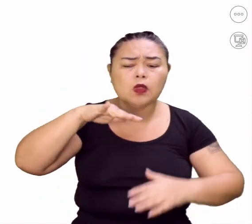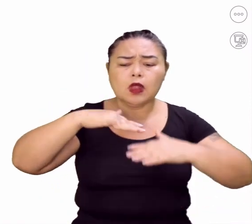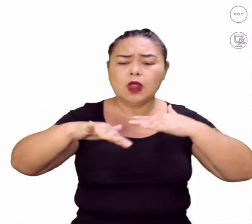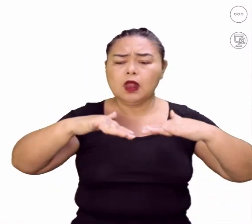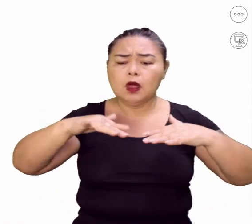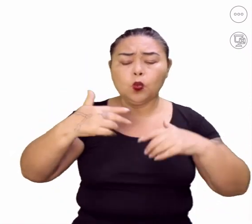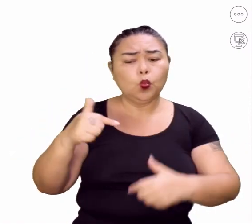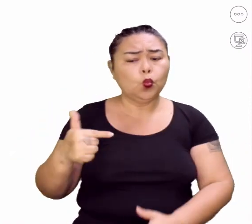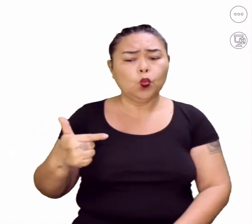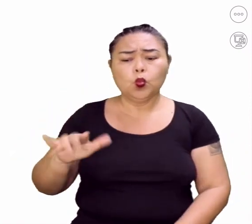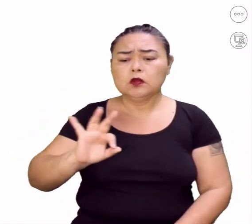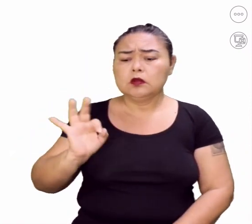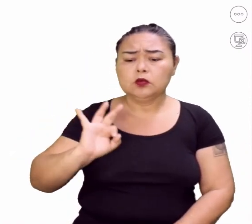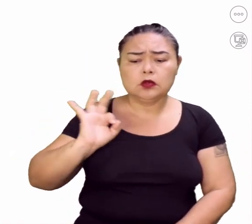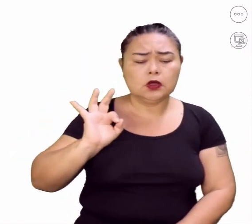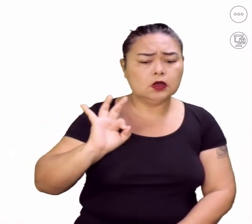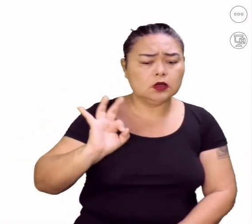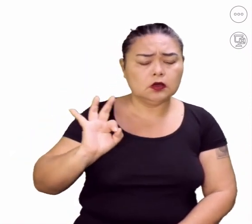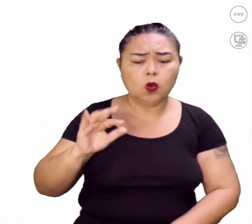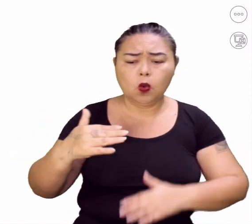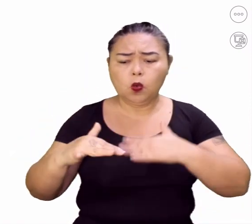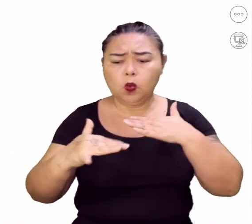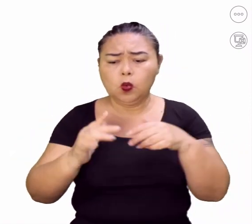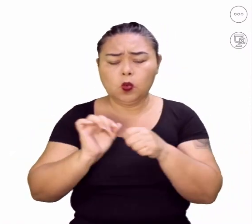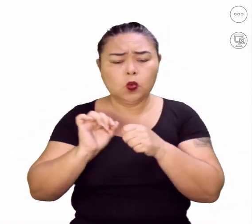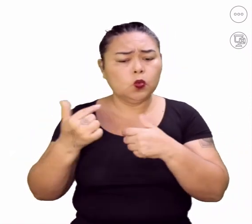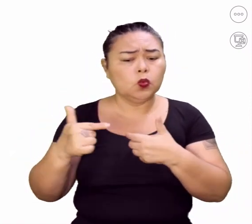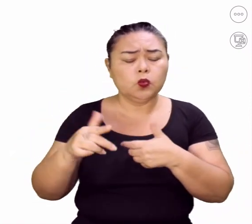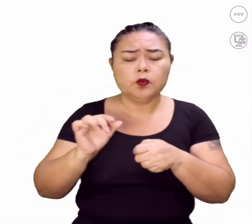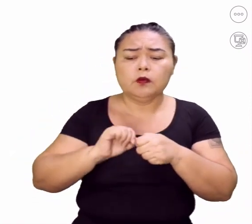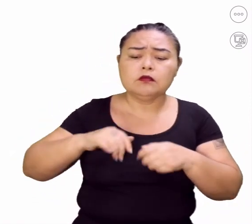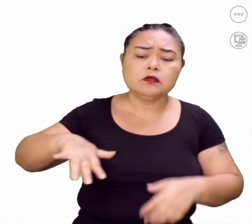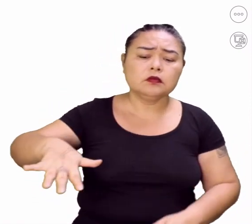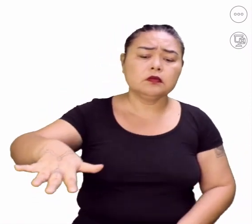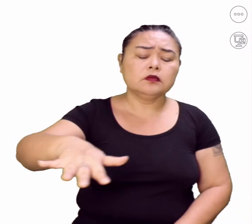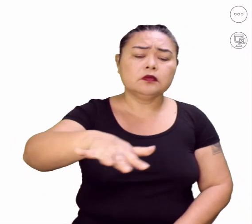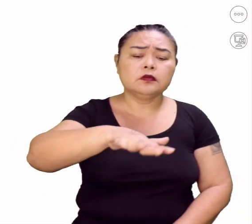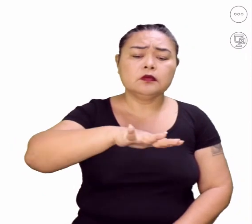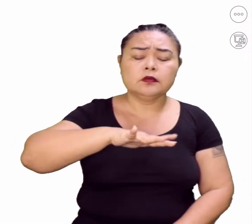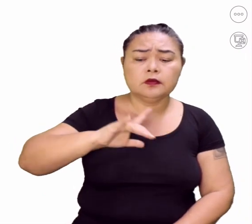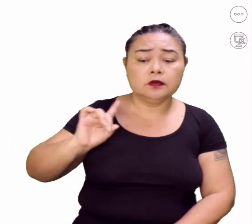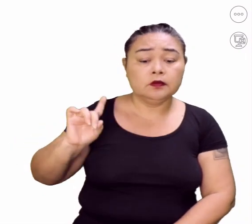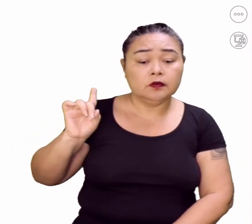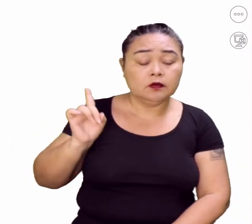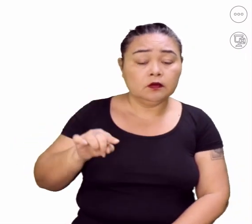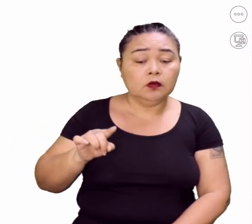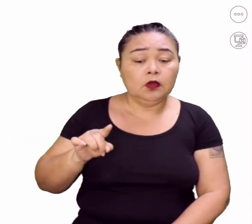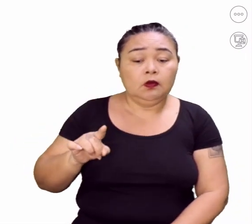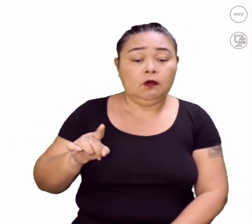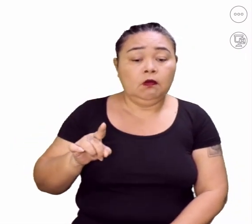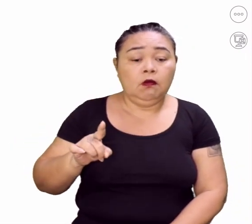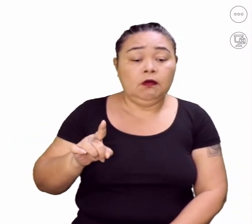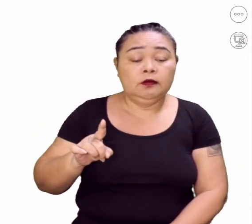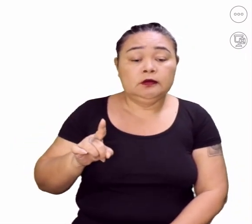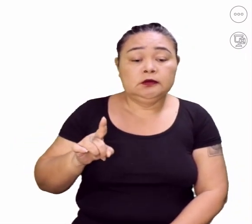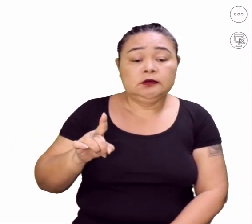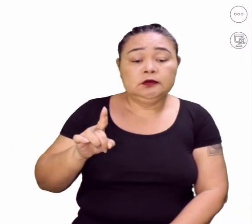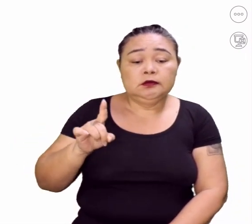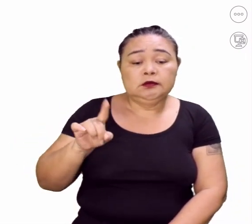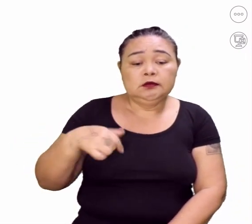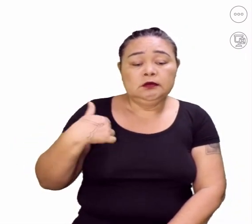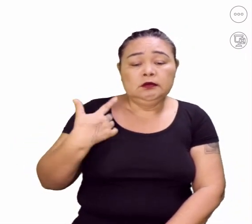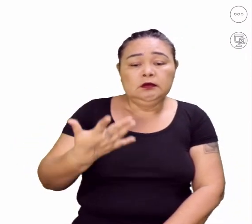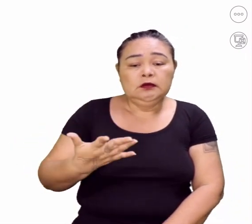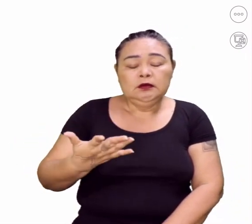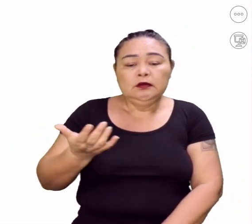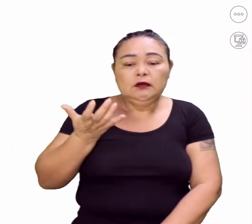gente não tem terremoto. A gente Exatamente. Nós não estamos em áreas sujeitas a esses terremotos.